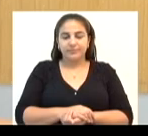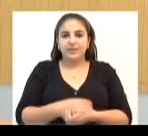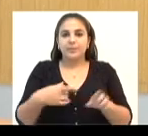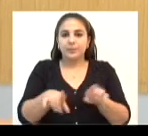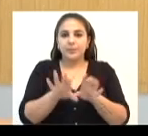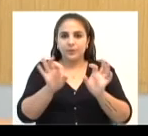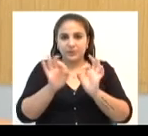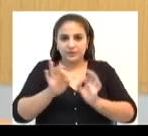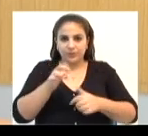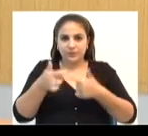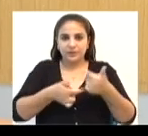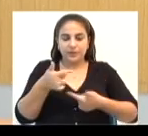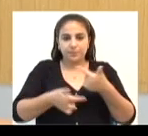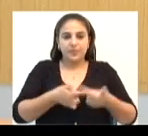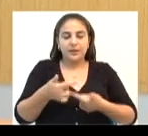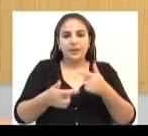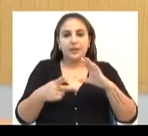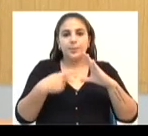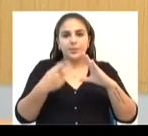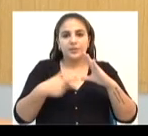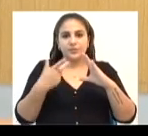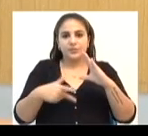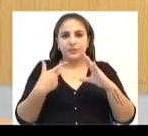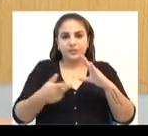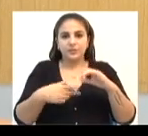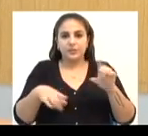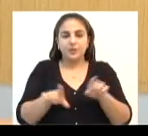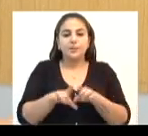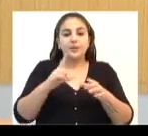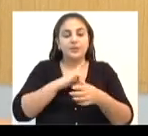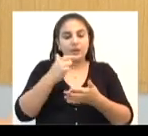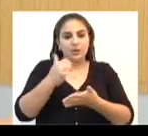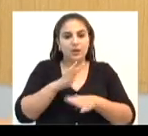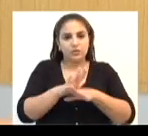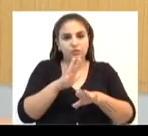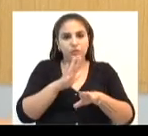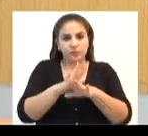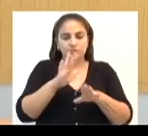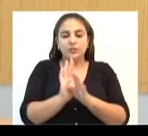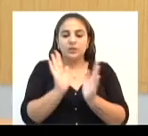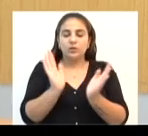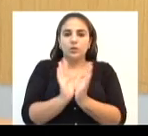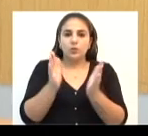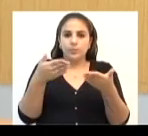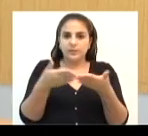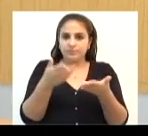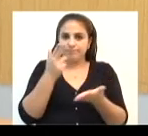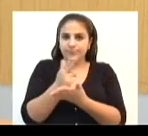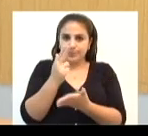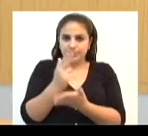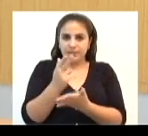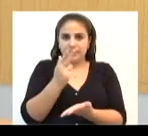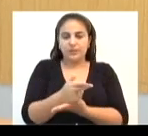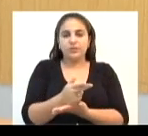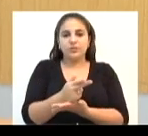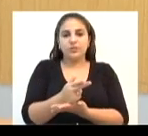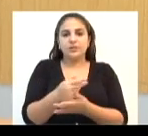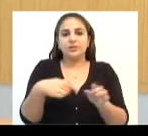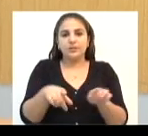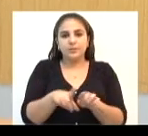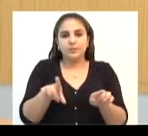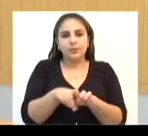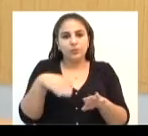Para organizar os trabalhos, a Câmara de Vereadores conta com o auxílio das comissões permanentes. A escolha